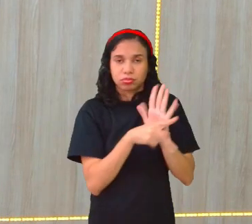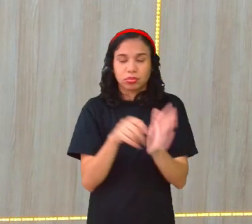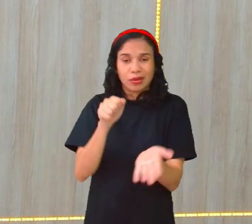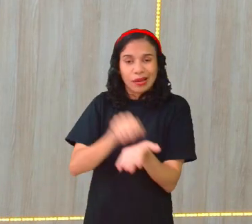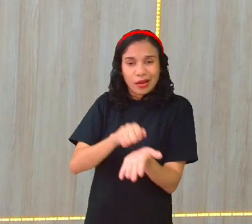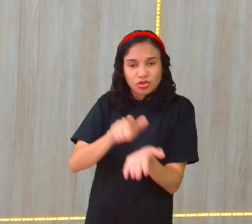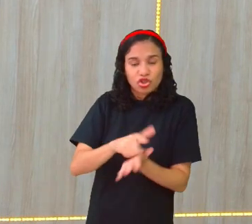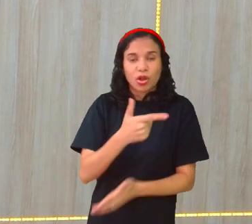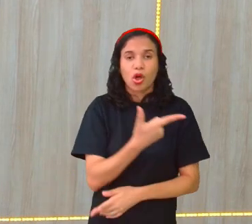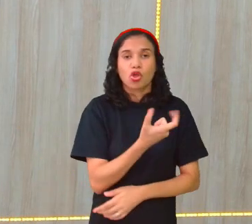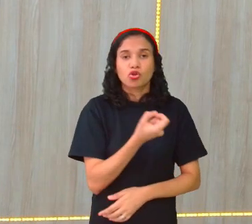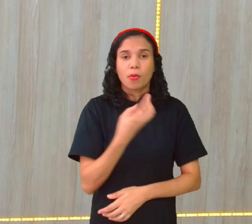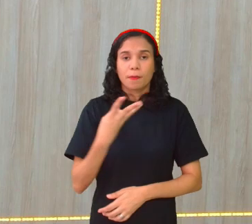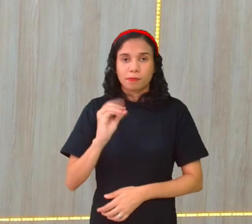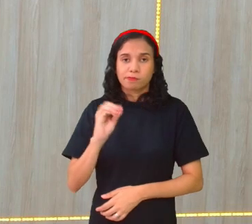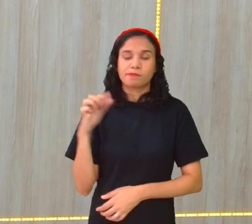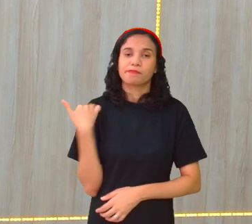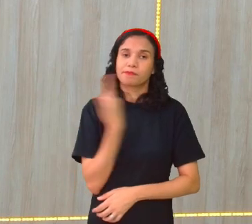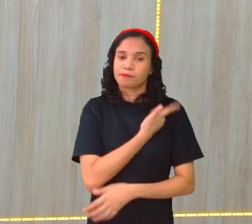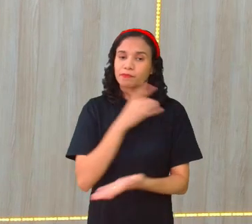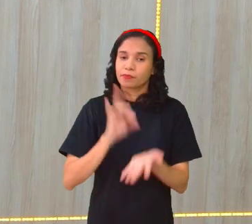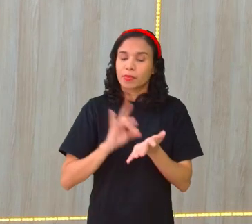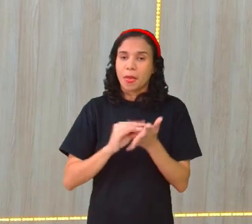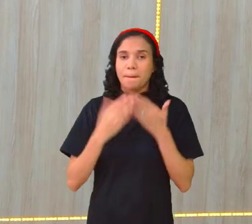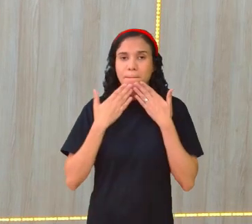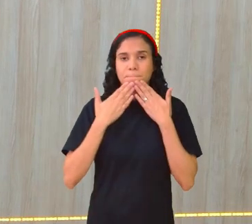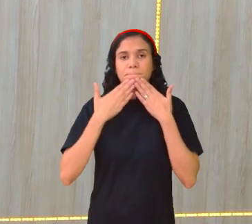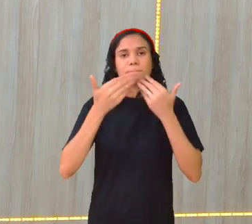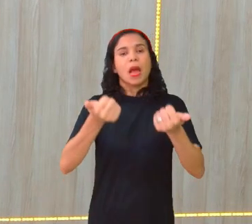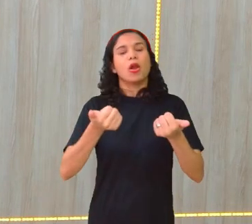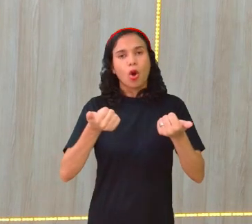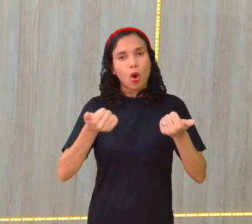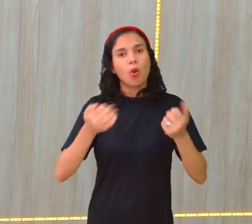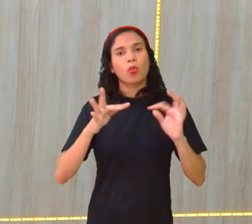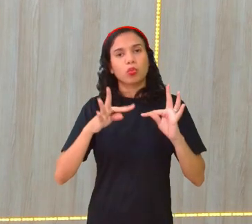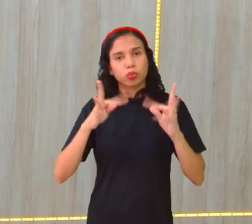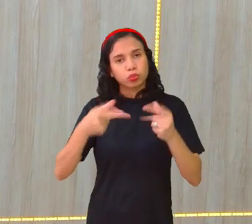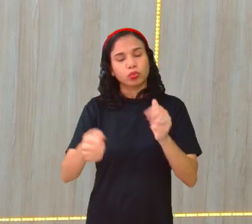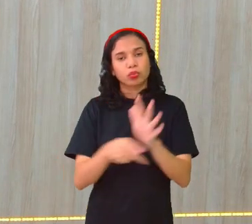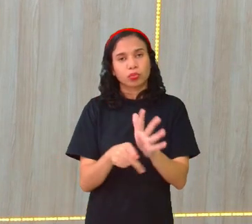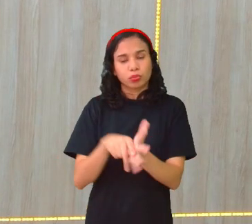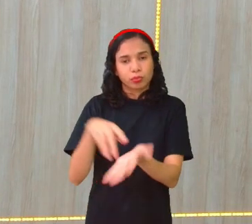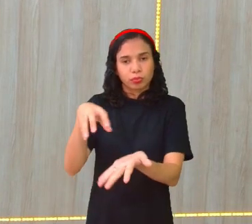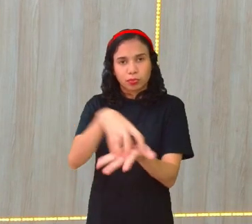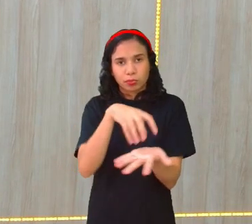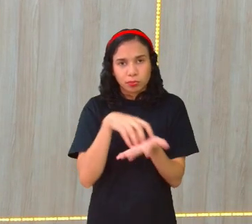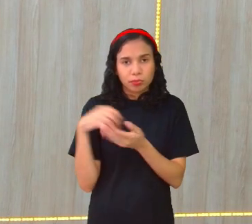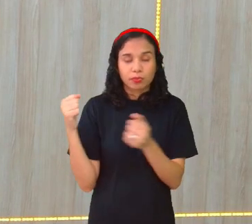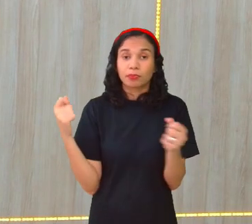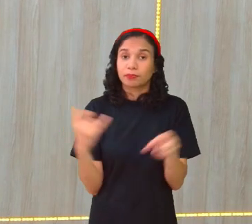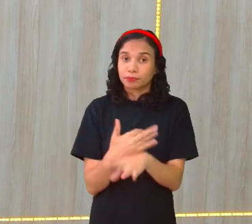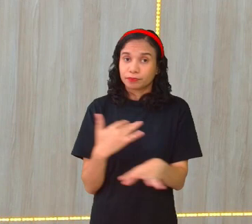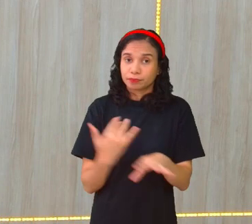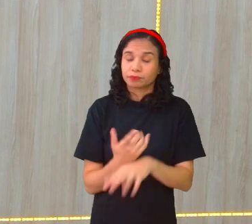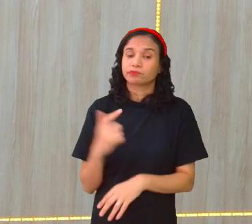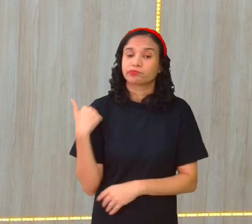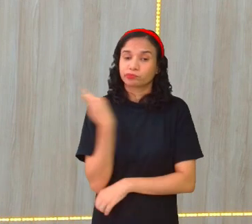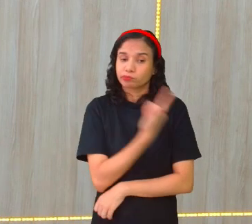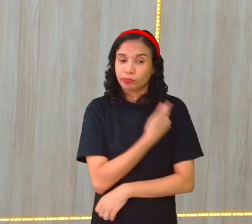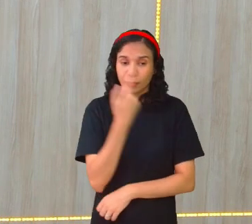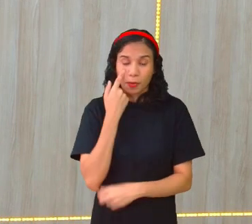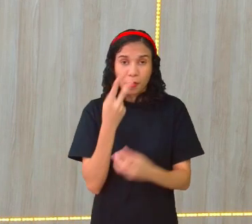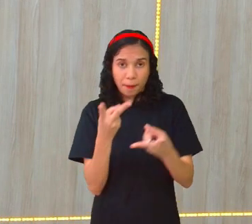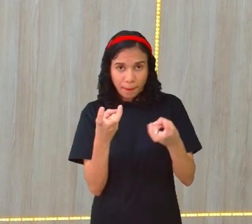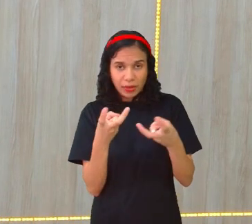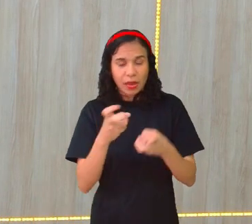que a gente possa realmente melhorar toda essa vida aí nos centros urbanos. Então, a gente vê que